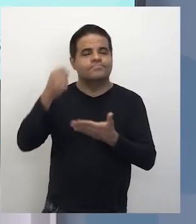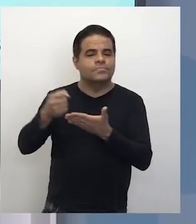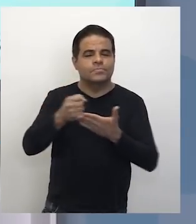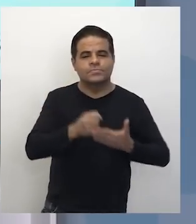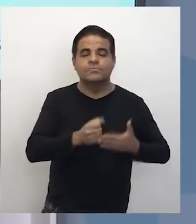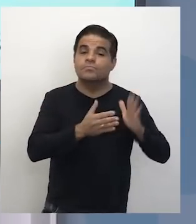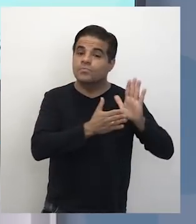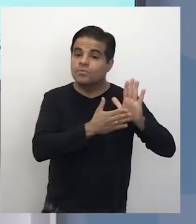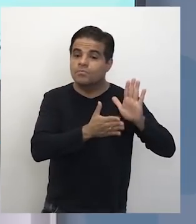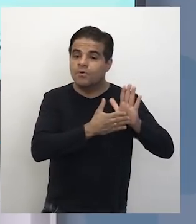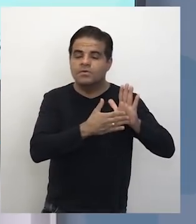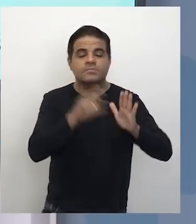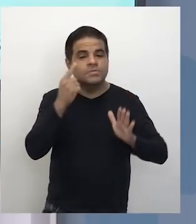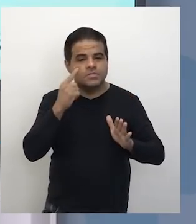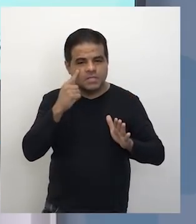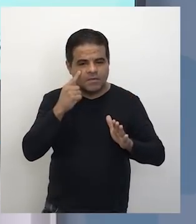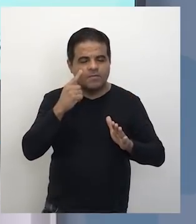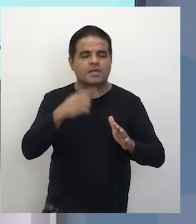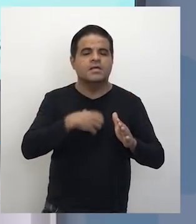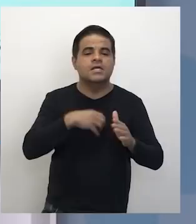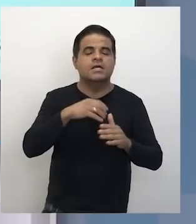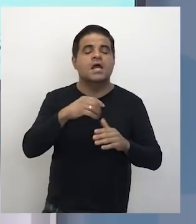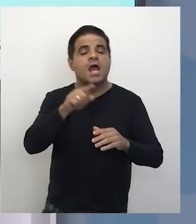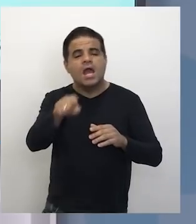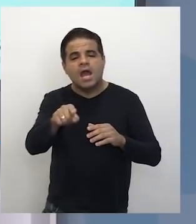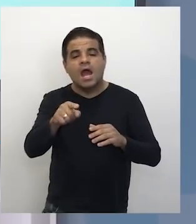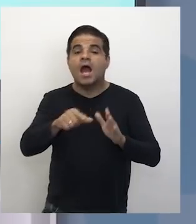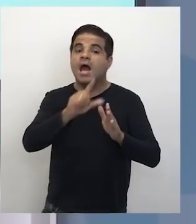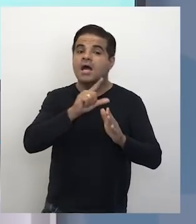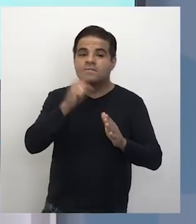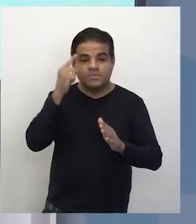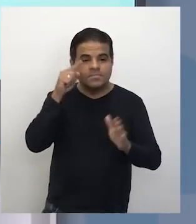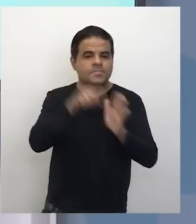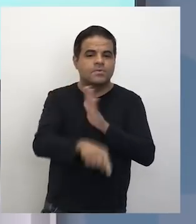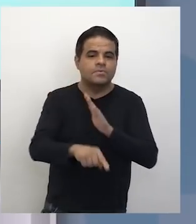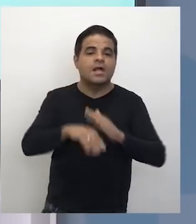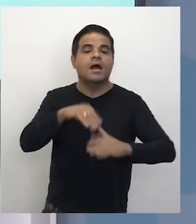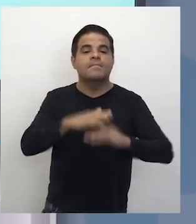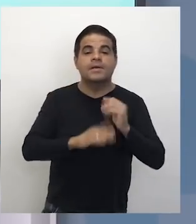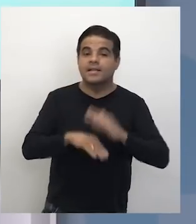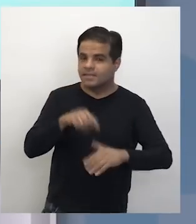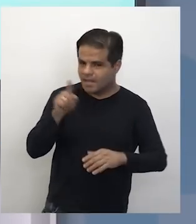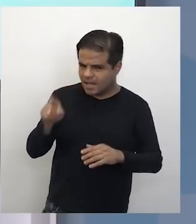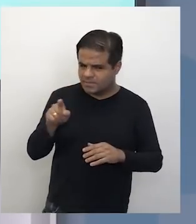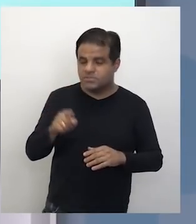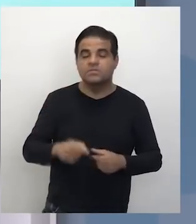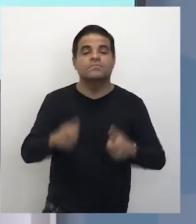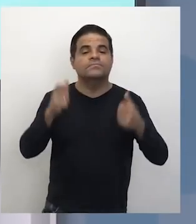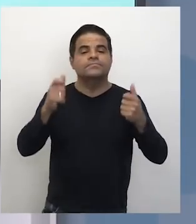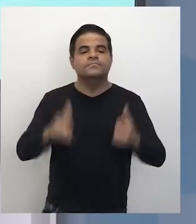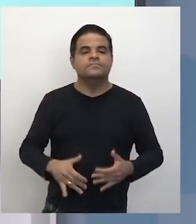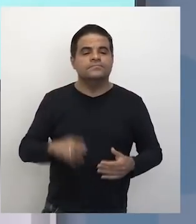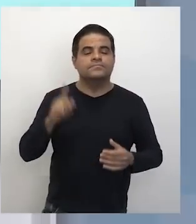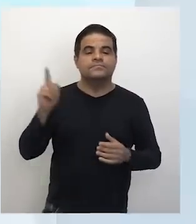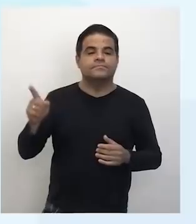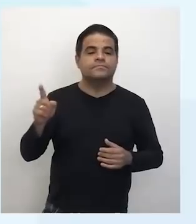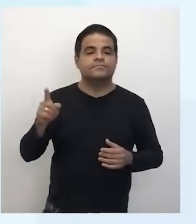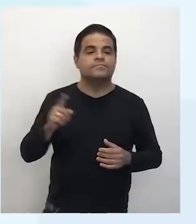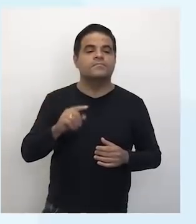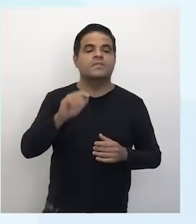ver primeiramente geometricamente, tá bom? E aí, antes que vocês perguntem da habilidade, a gente vai falar aí sobre a